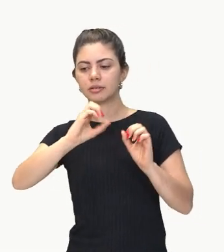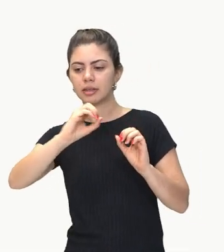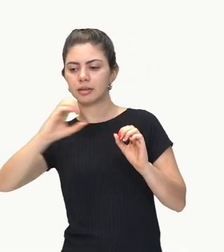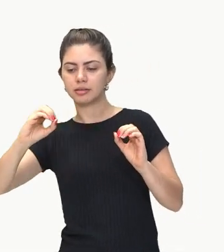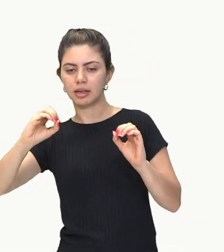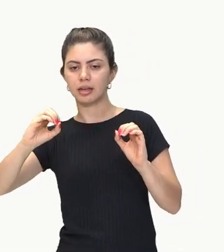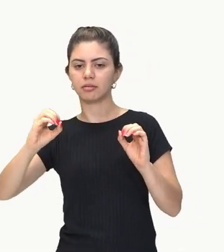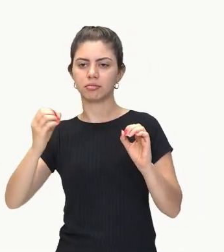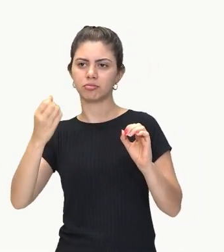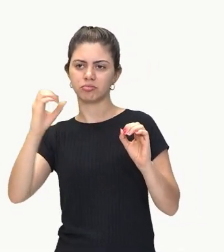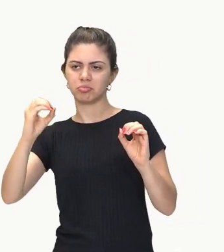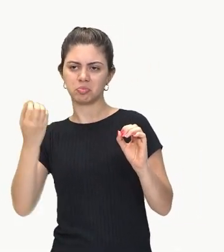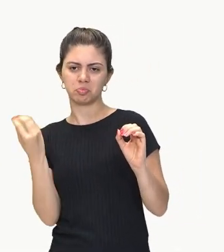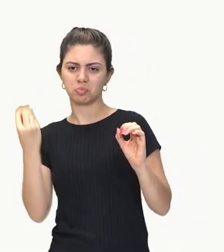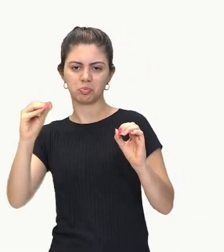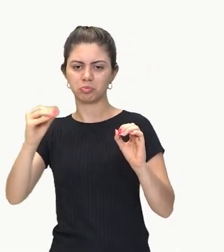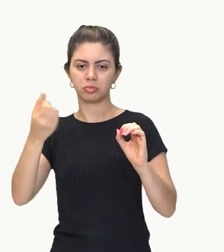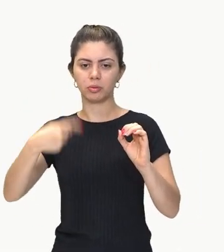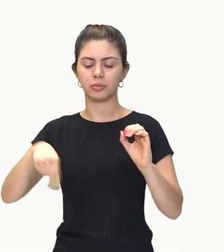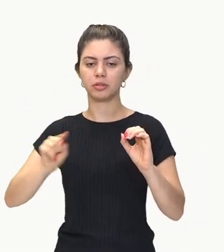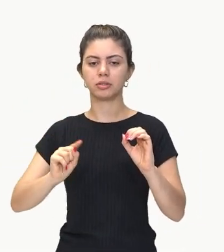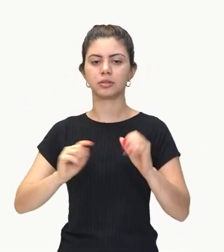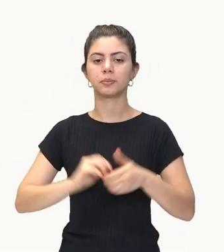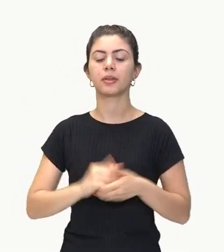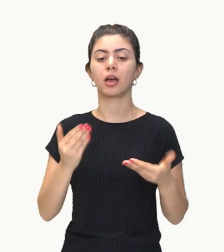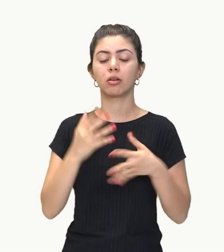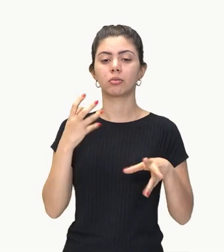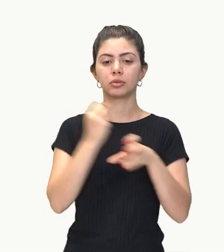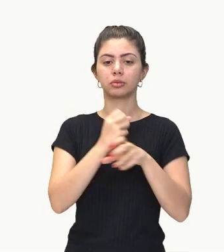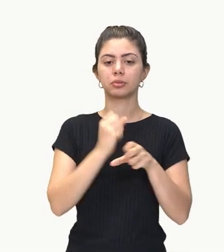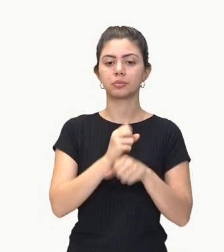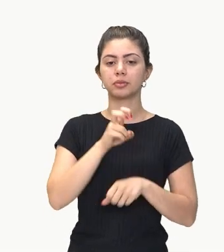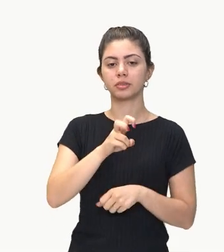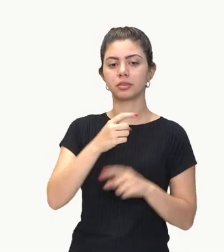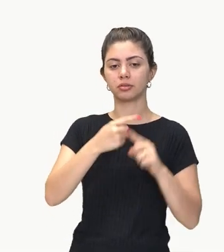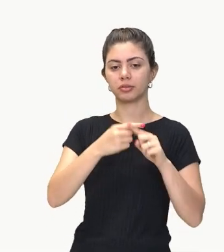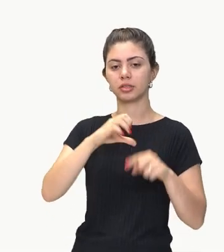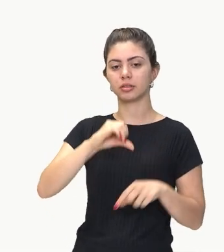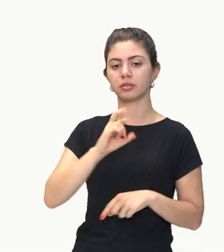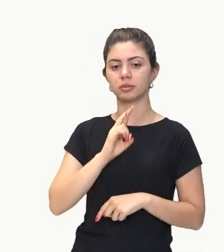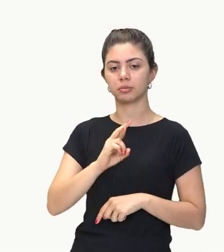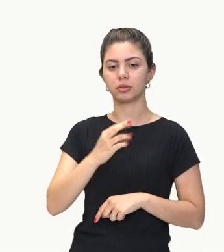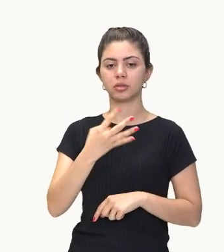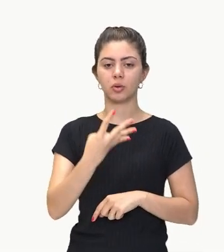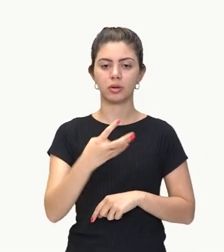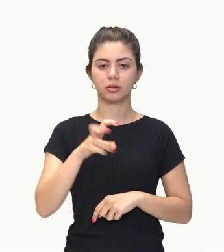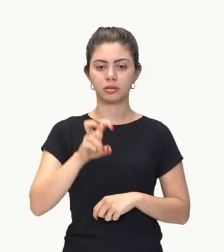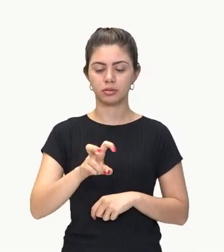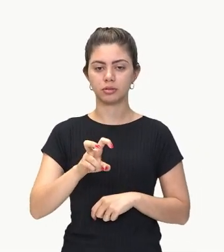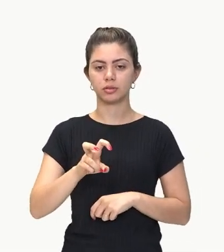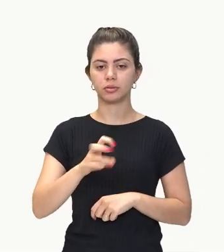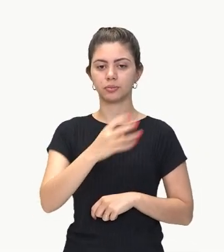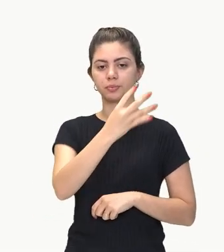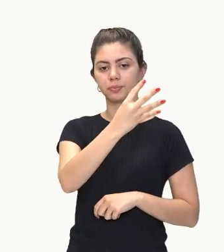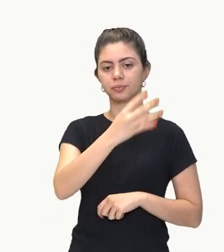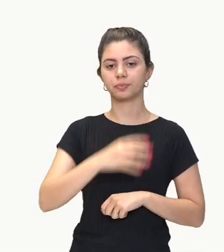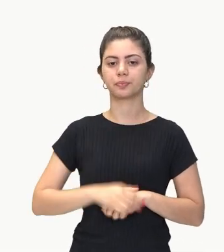fazer a nossa multiplicação, ó. 5 vezes 9, 45. Vai